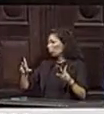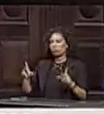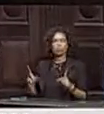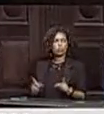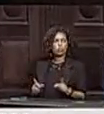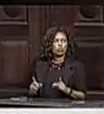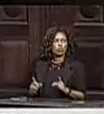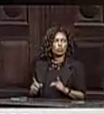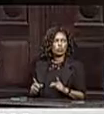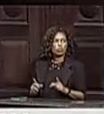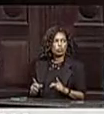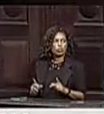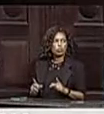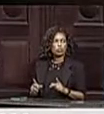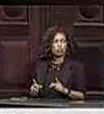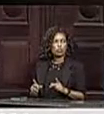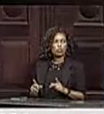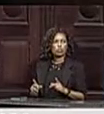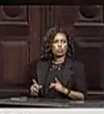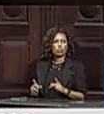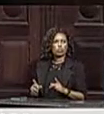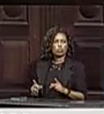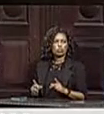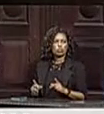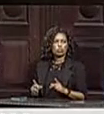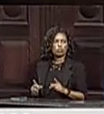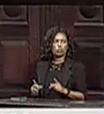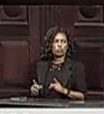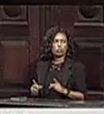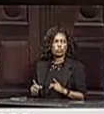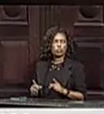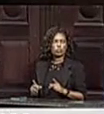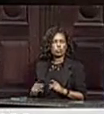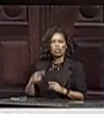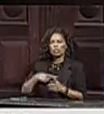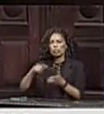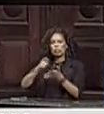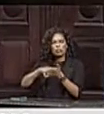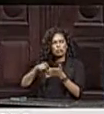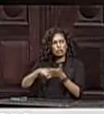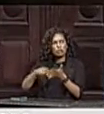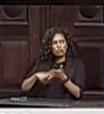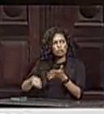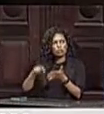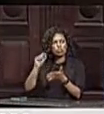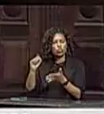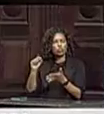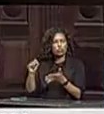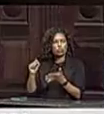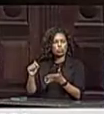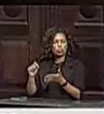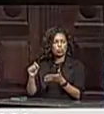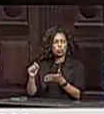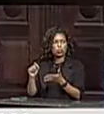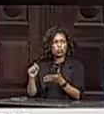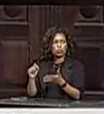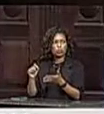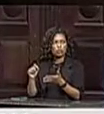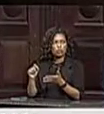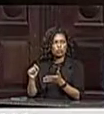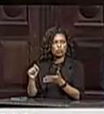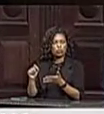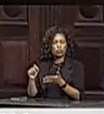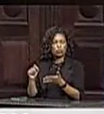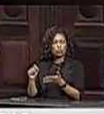não houve o mínimo consenso. A mensagem ficou a cargo